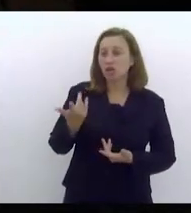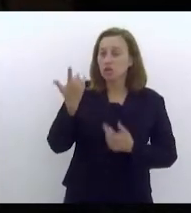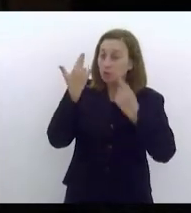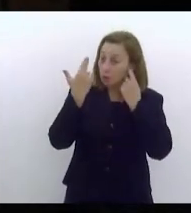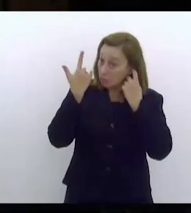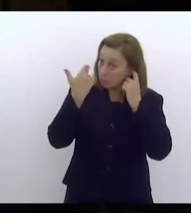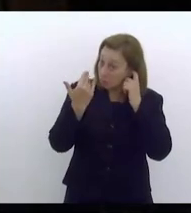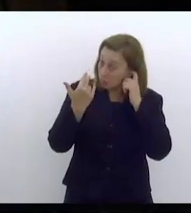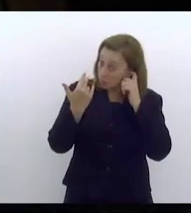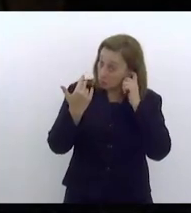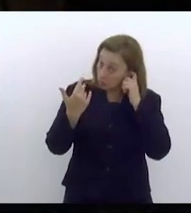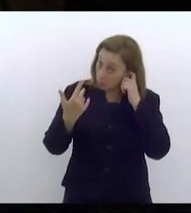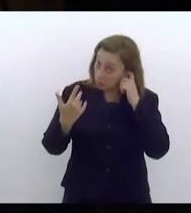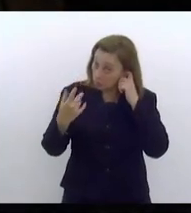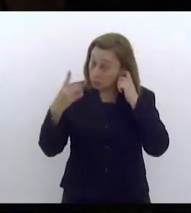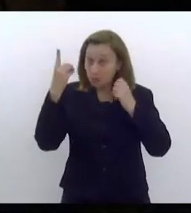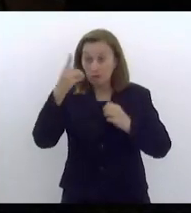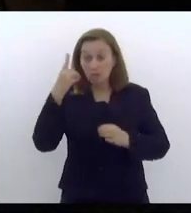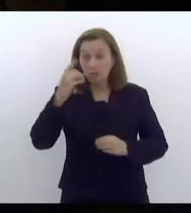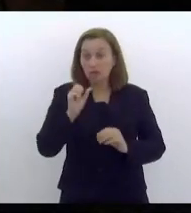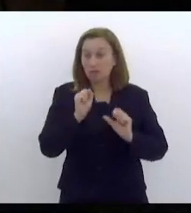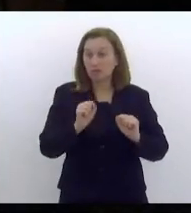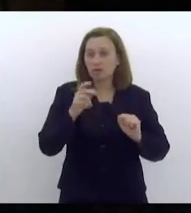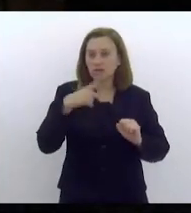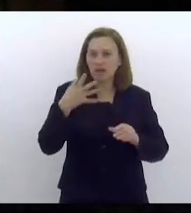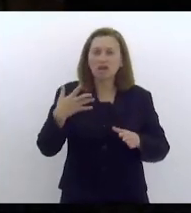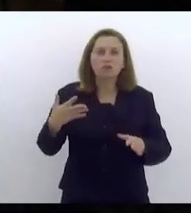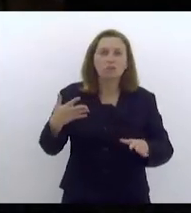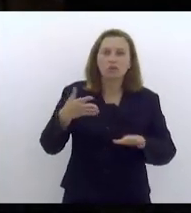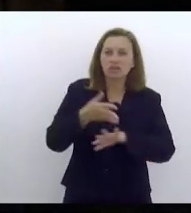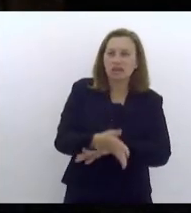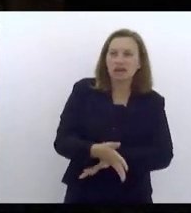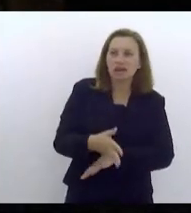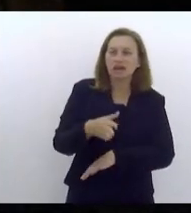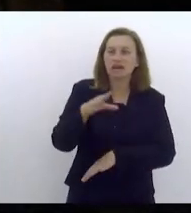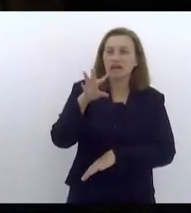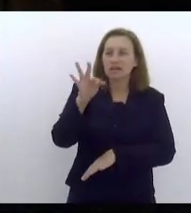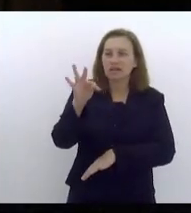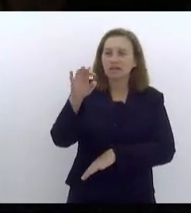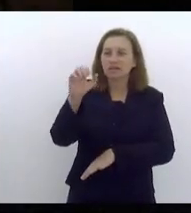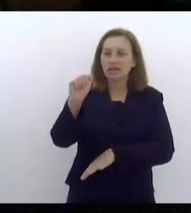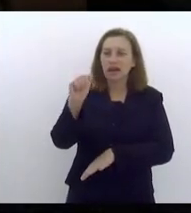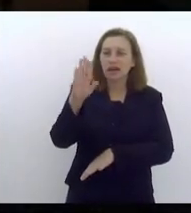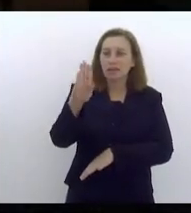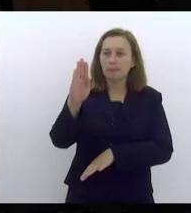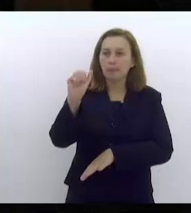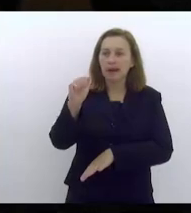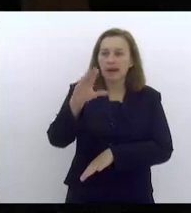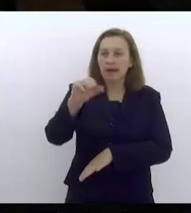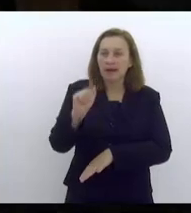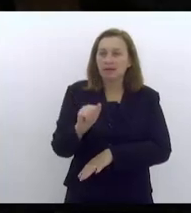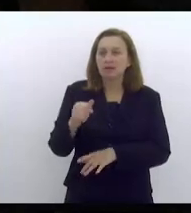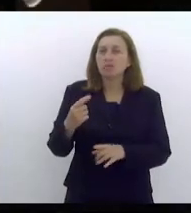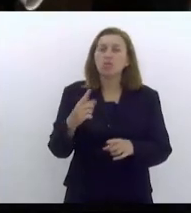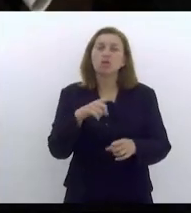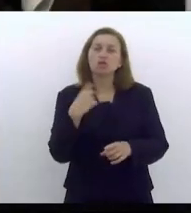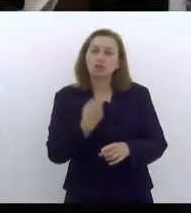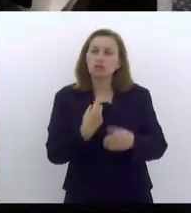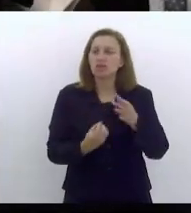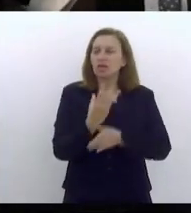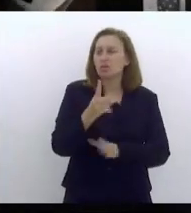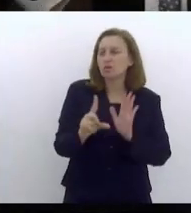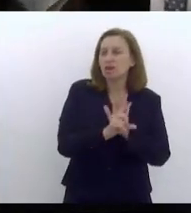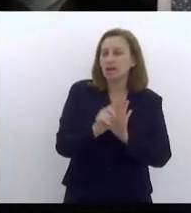o deputado aqui possa falar: ah, não vai entrar tabaco, não vai. O que a gente está legislando aqui não é só hospitais,